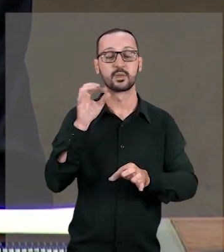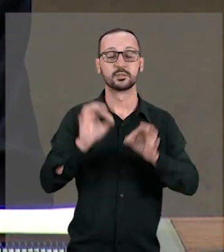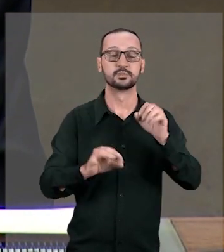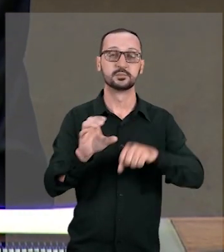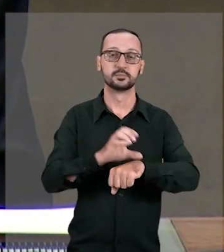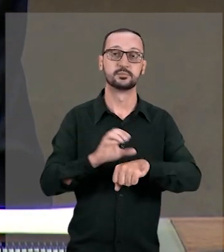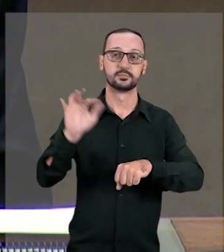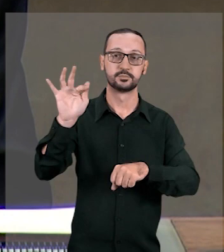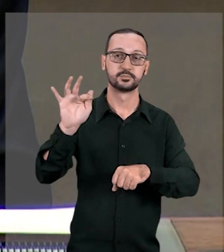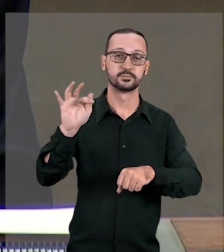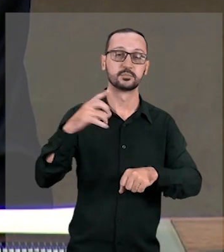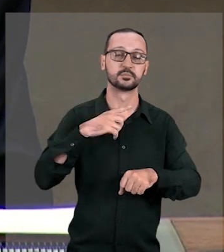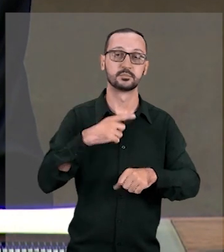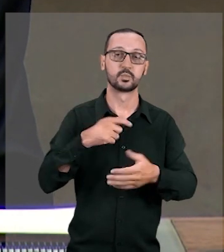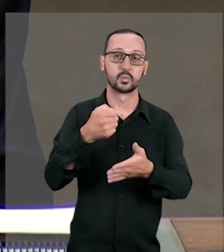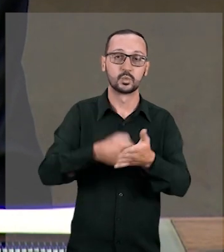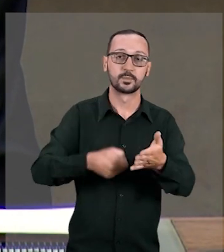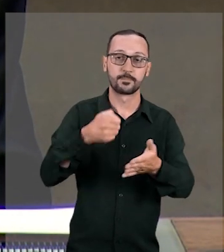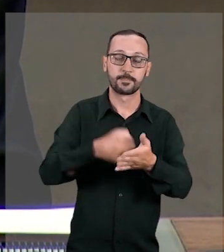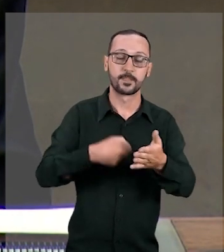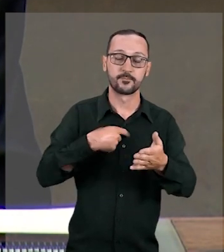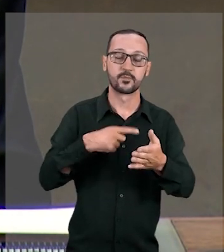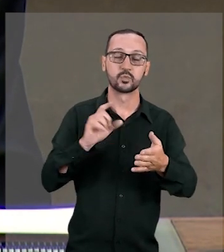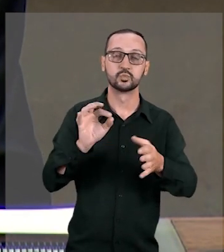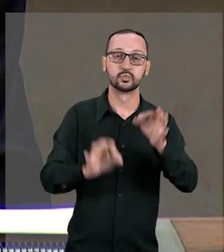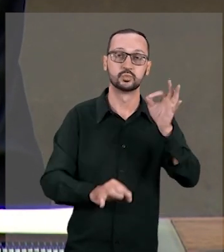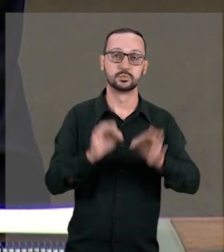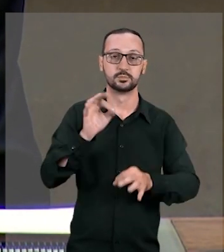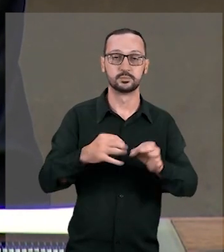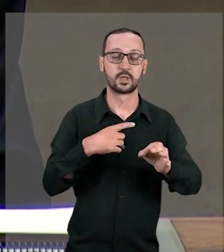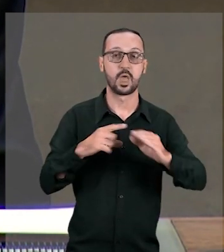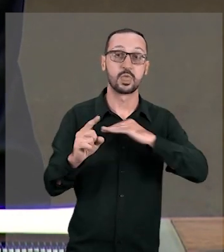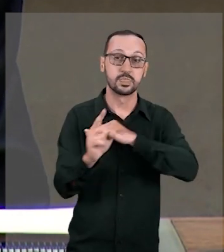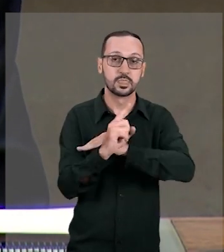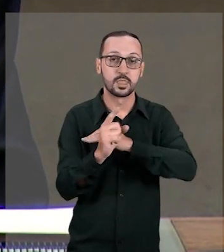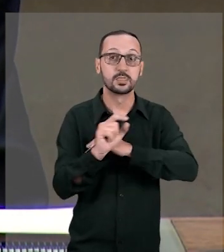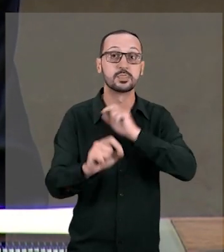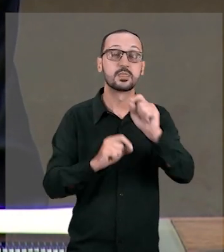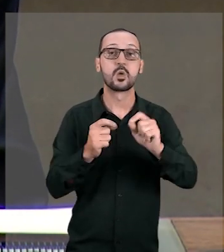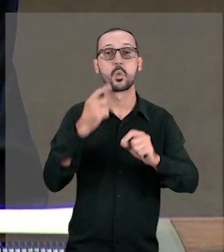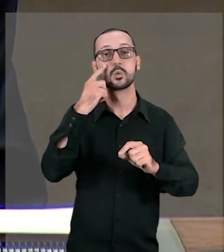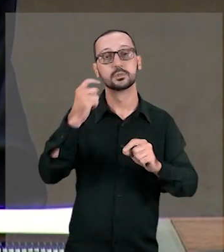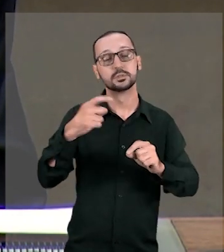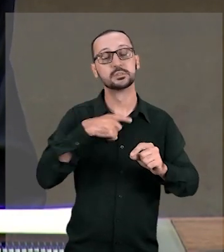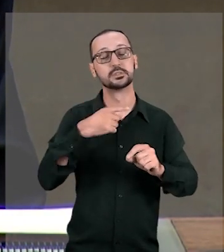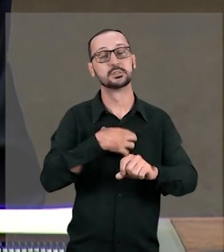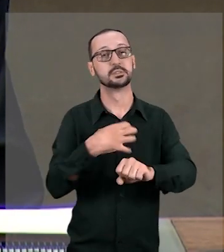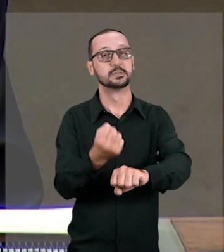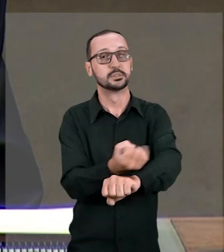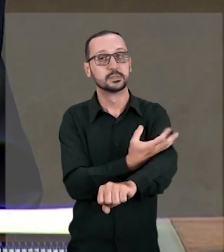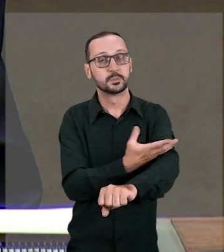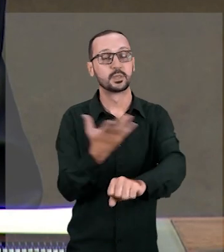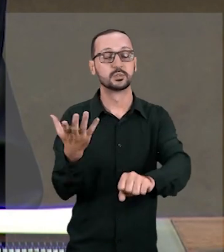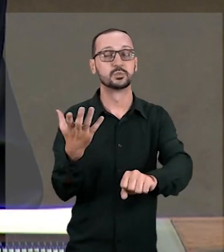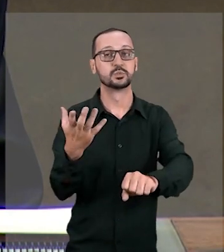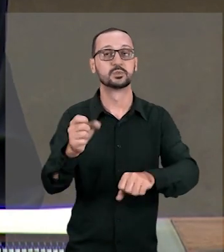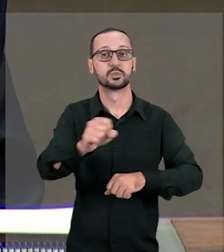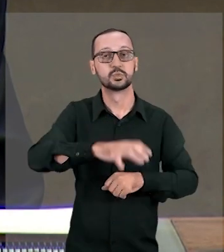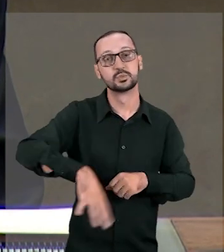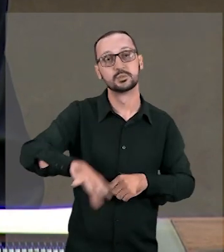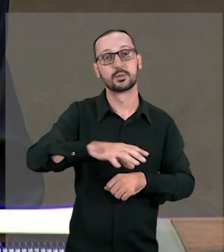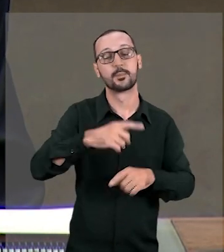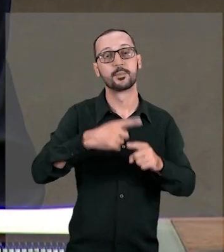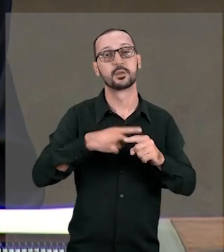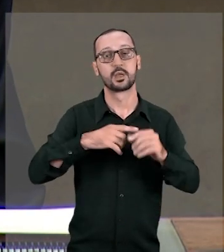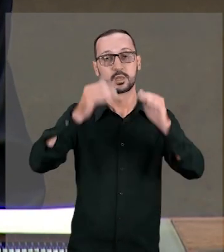Constituição, esse é o dever de um juiz. Atender ao interesse e ao sentimento da sociedade, uma